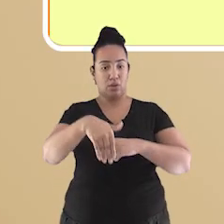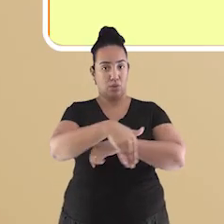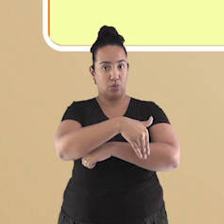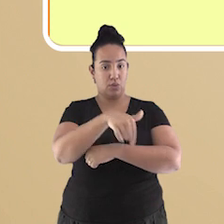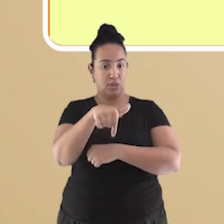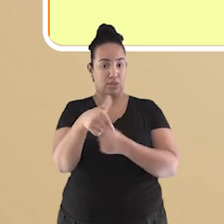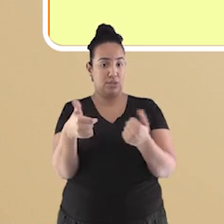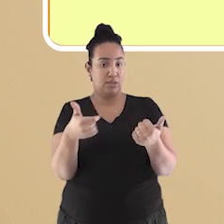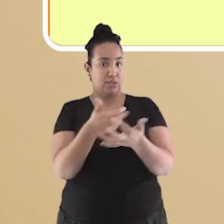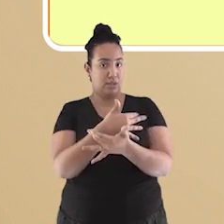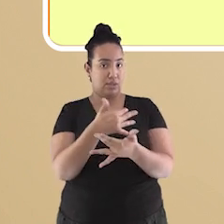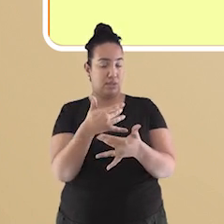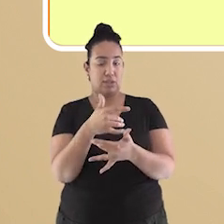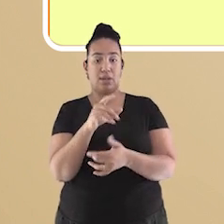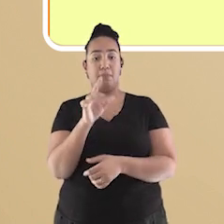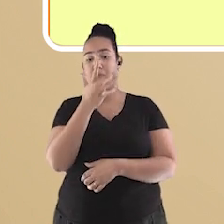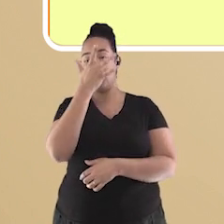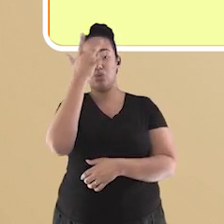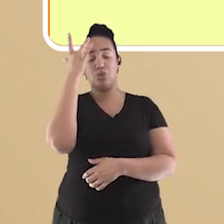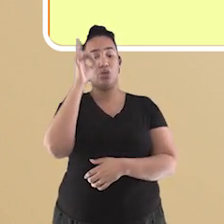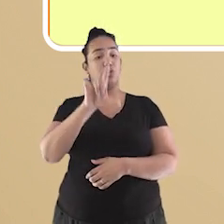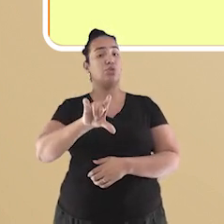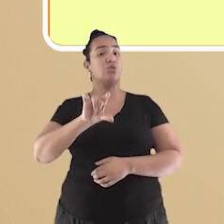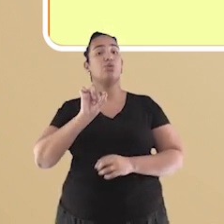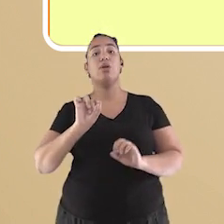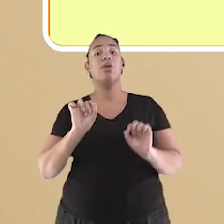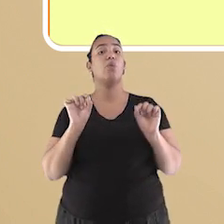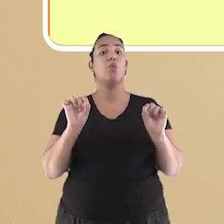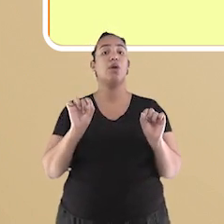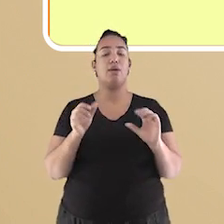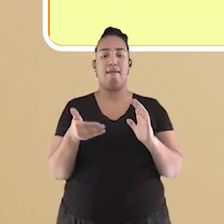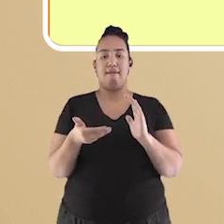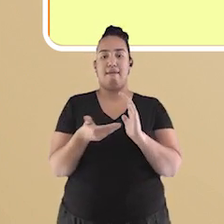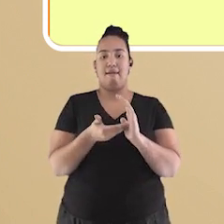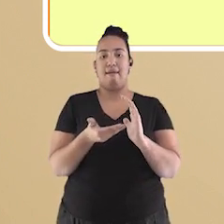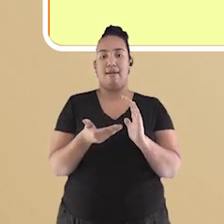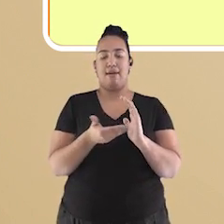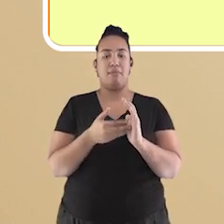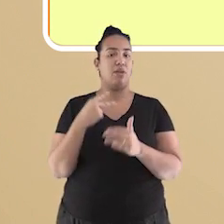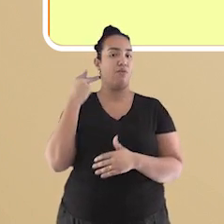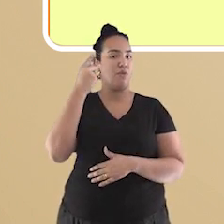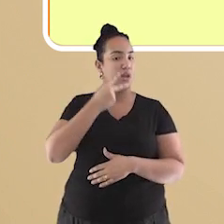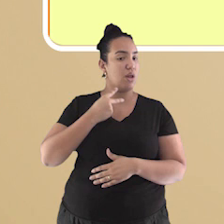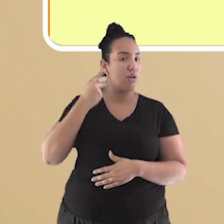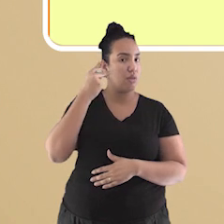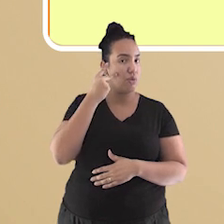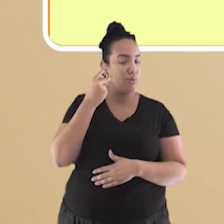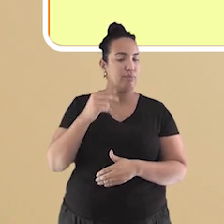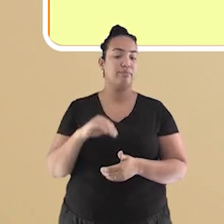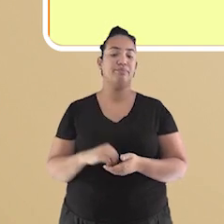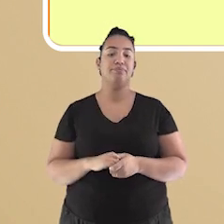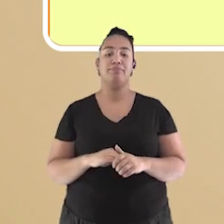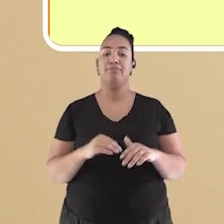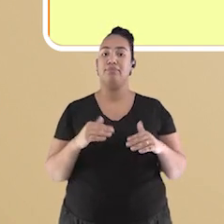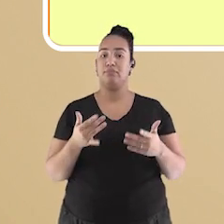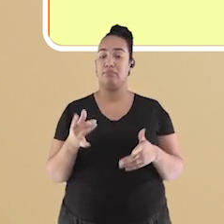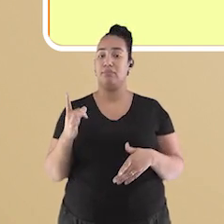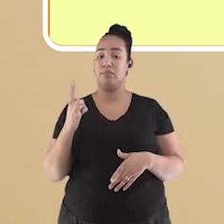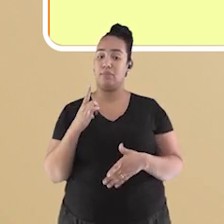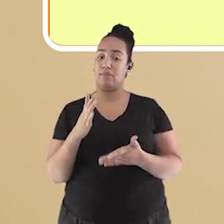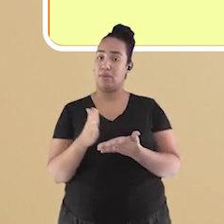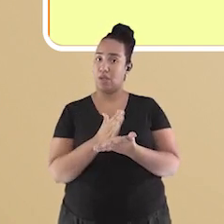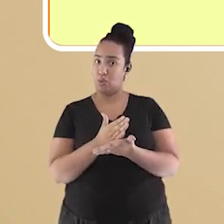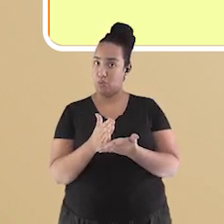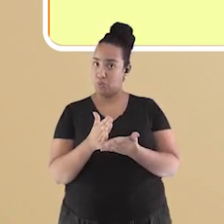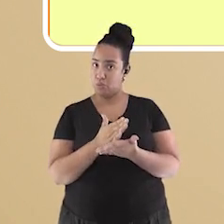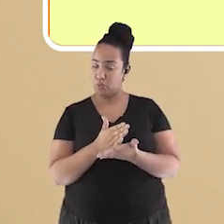cidade são definidos pela Câmara dos Vereadores. Inclusive, em algumas